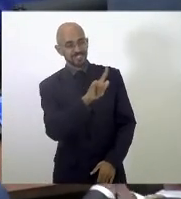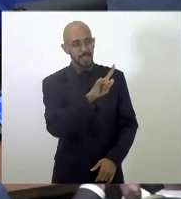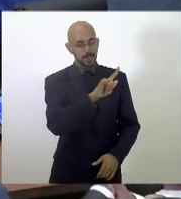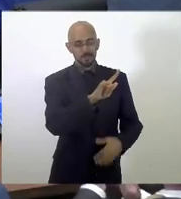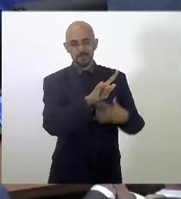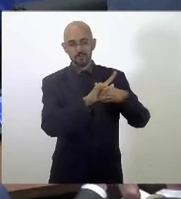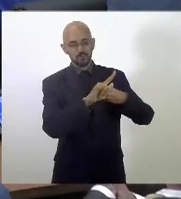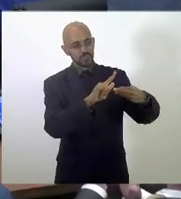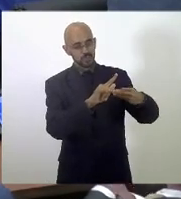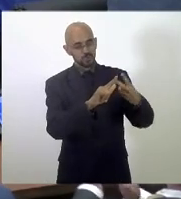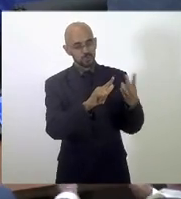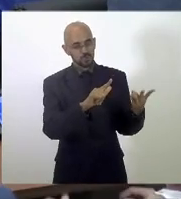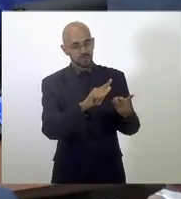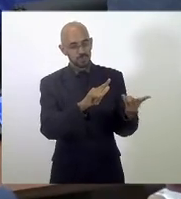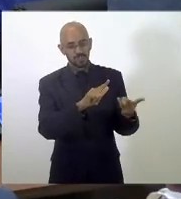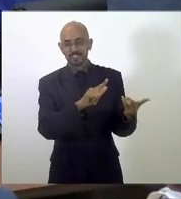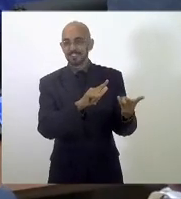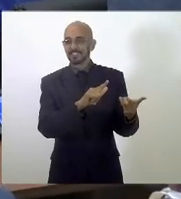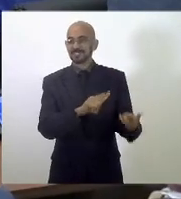filha.